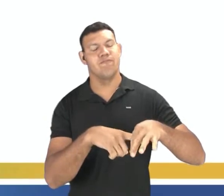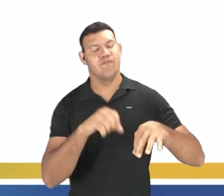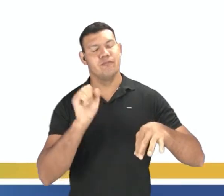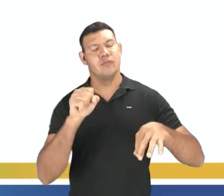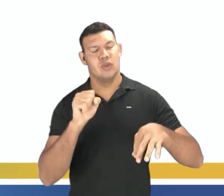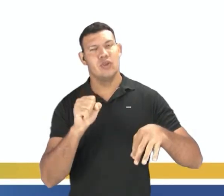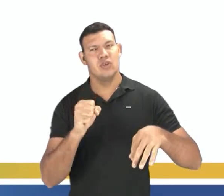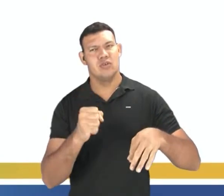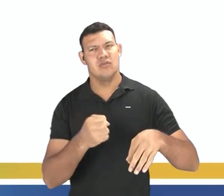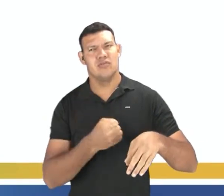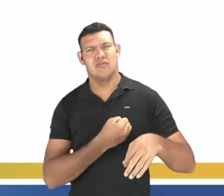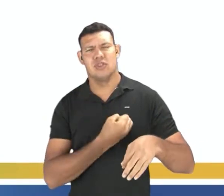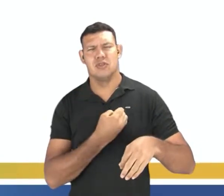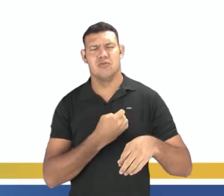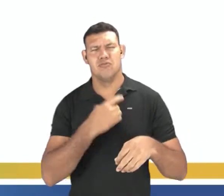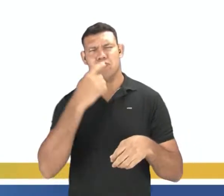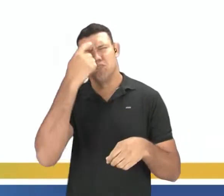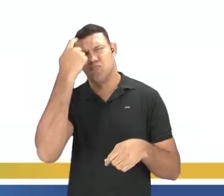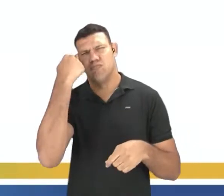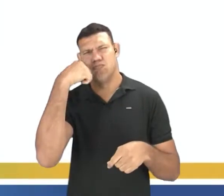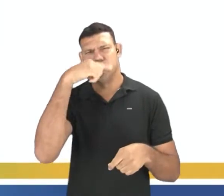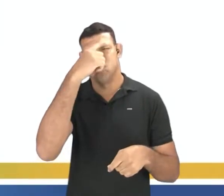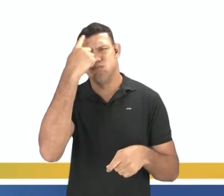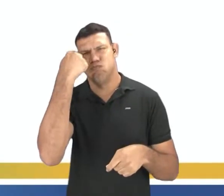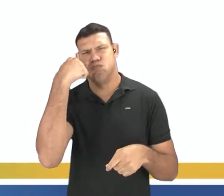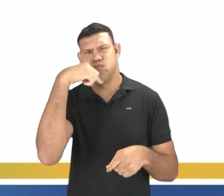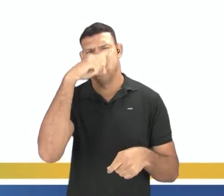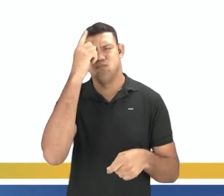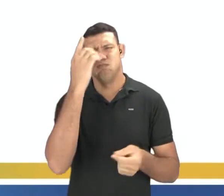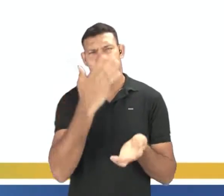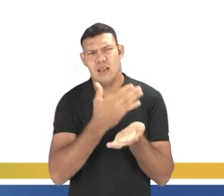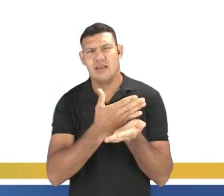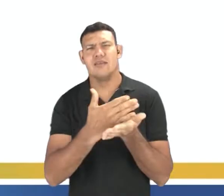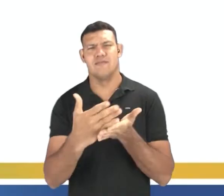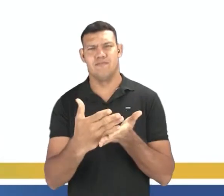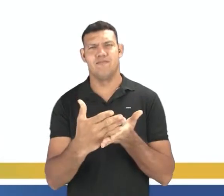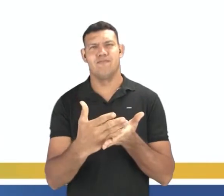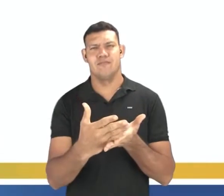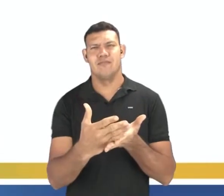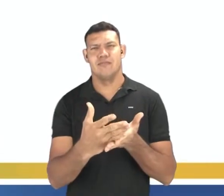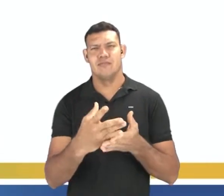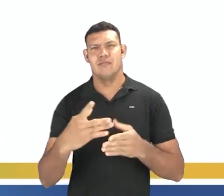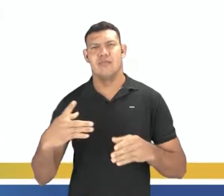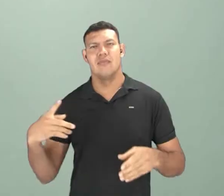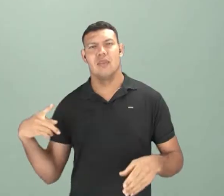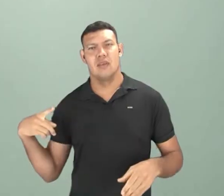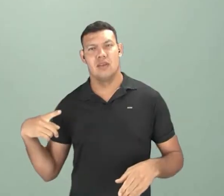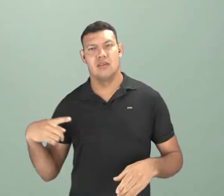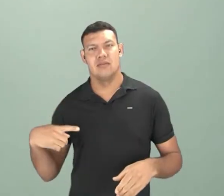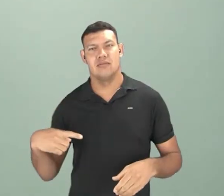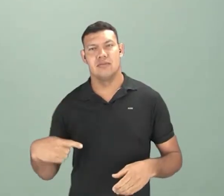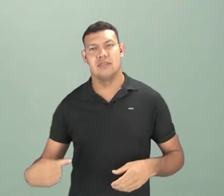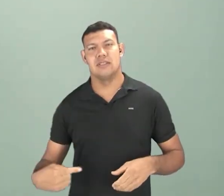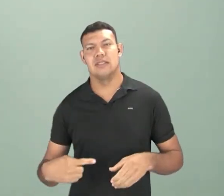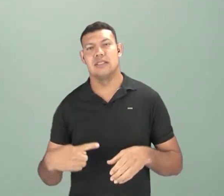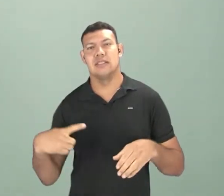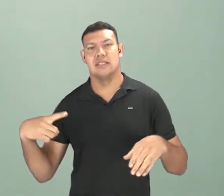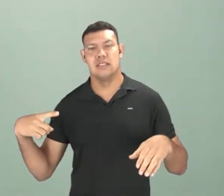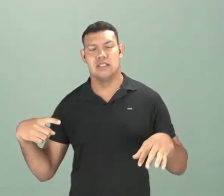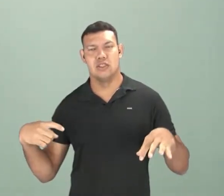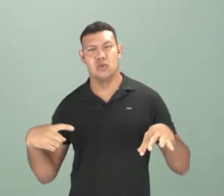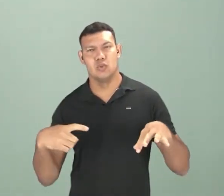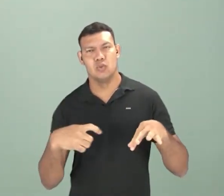sobreviver por muitas horas então desde lá do início com o espermatozoide percorreu né